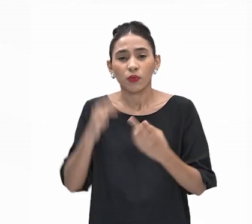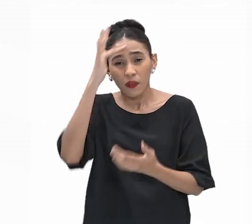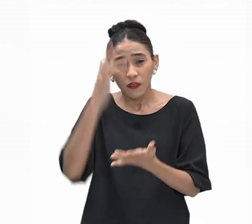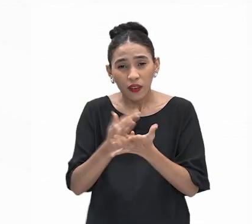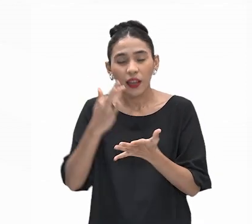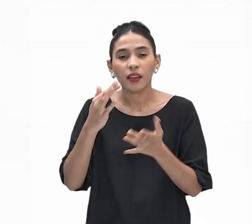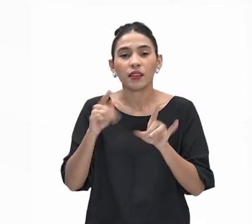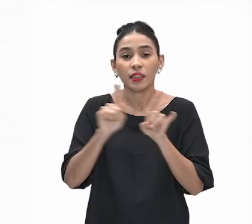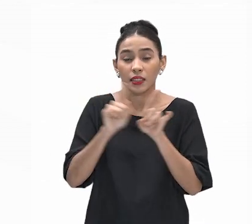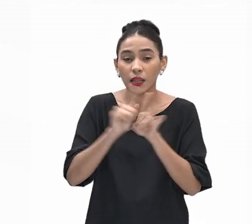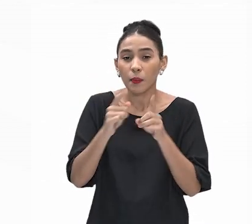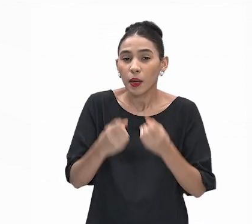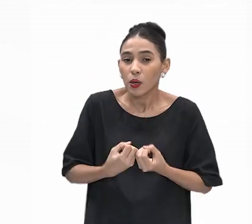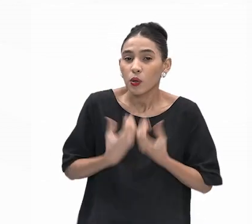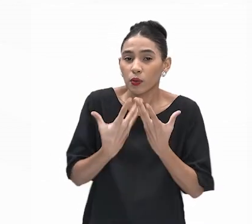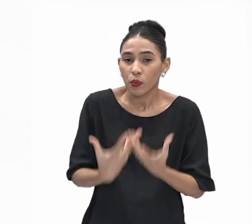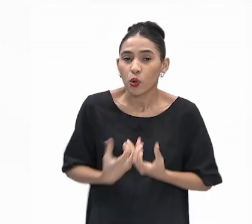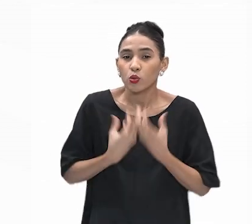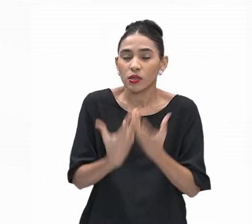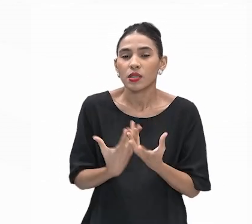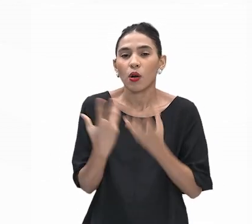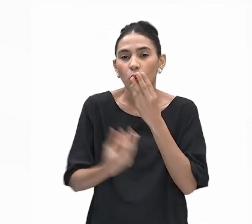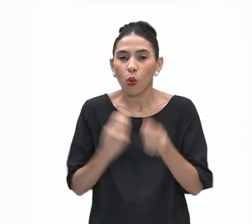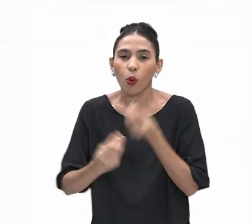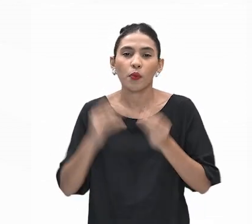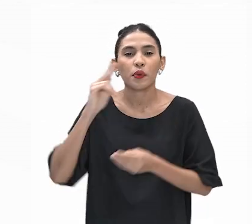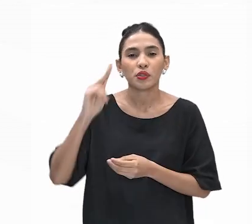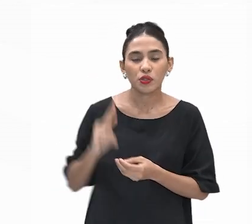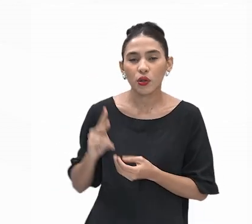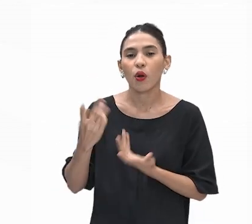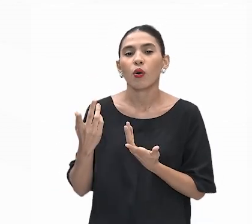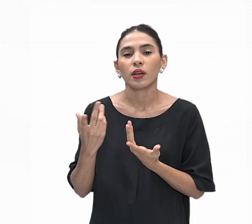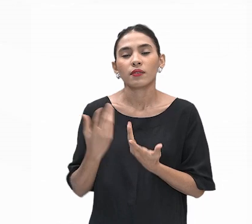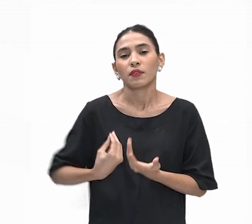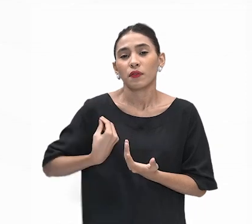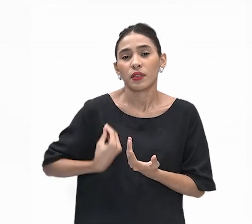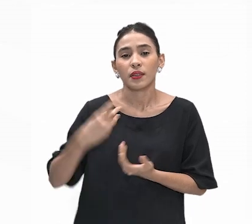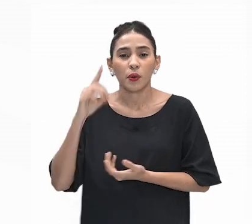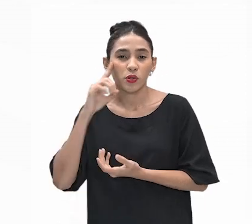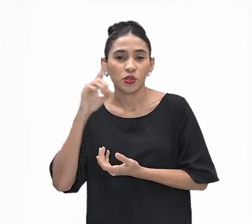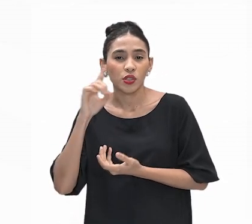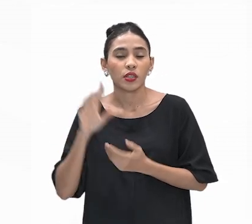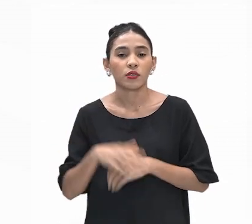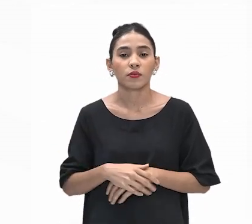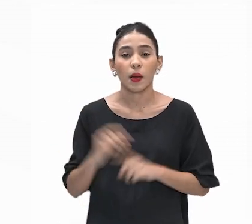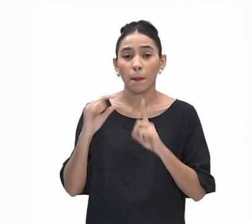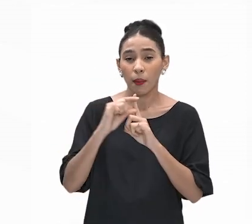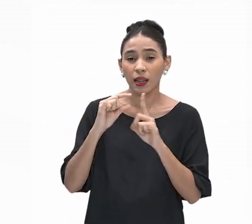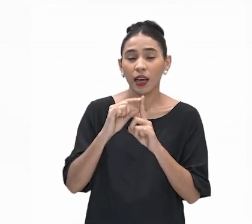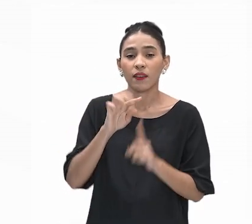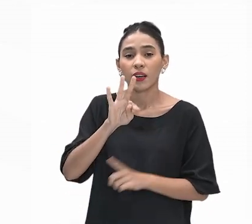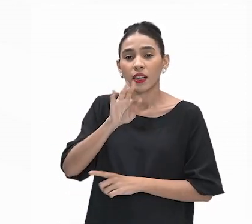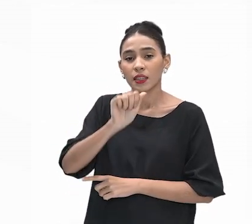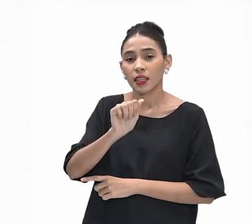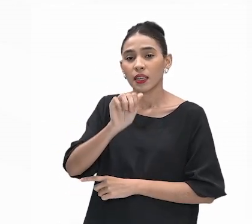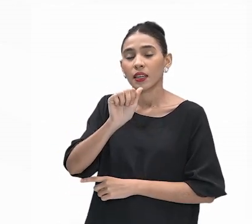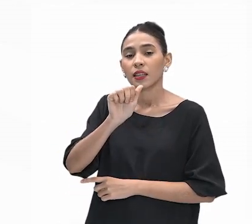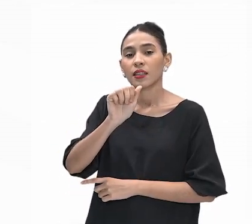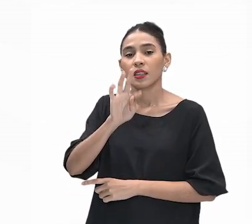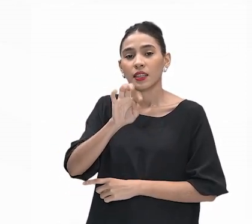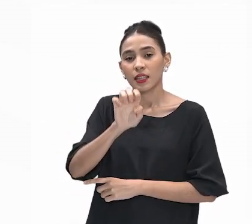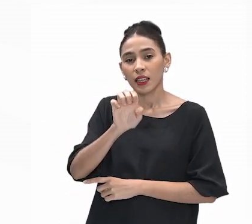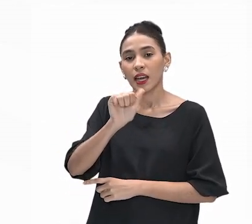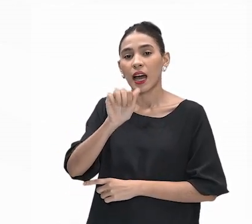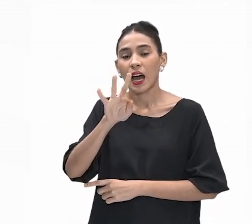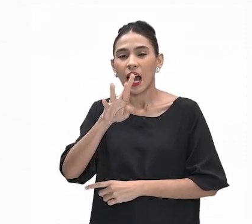contar histórias sobre sua vida cotidiana. A palavra teatro, né, remete